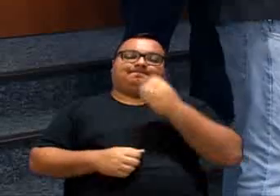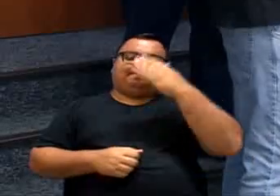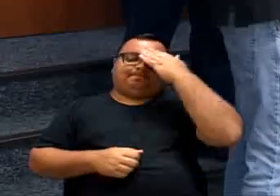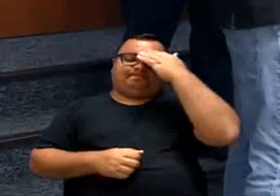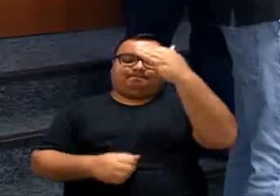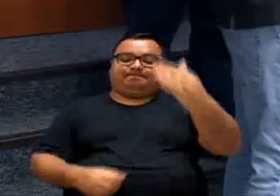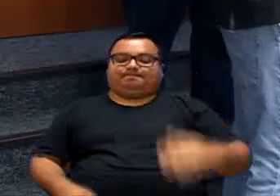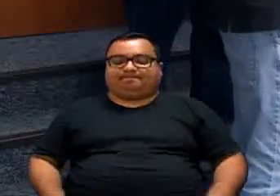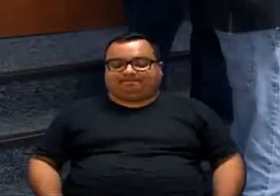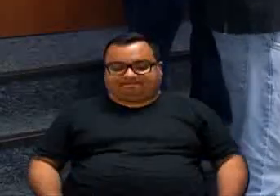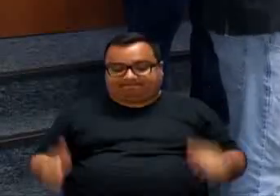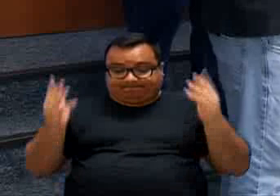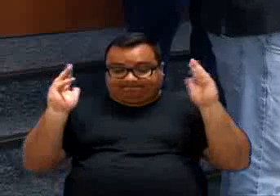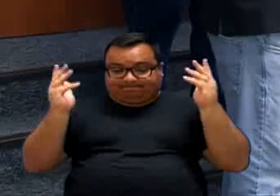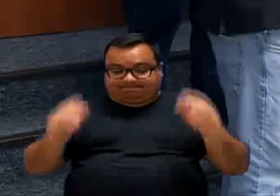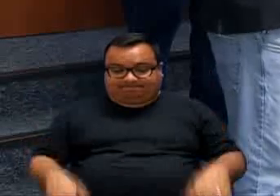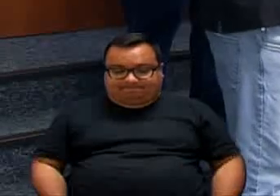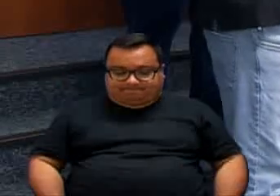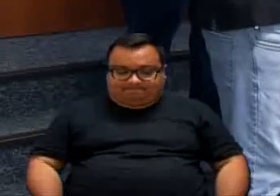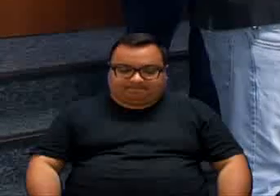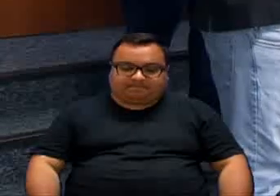Obrigado.